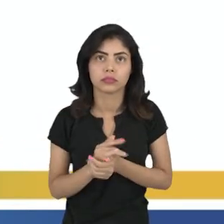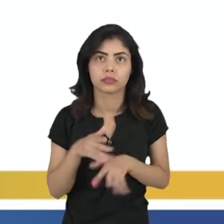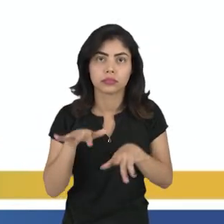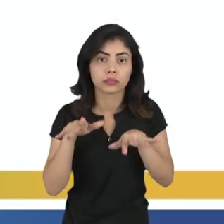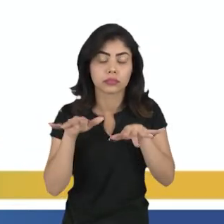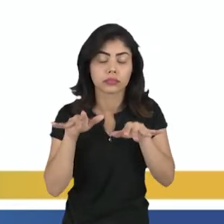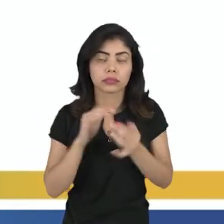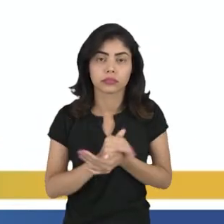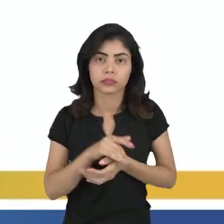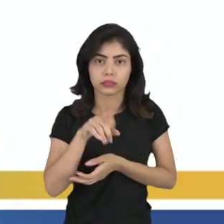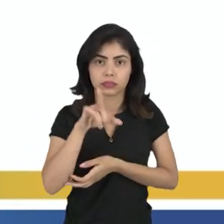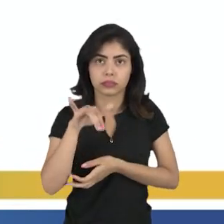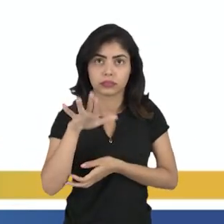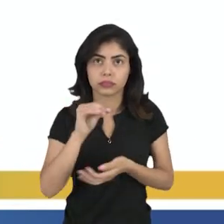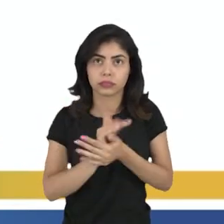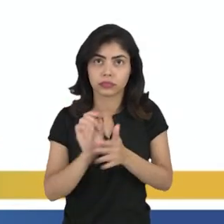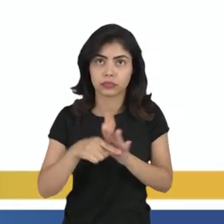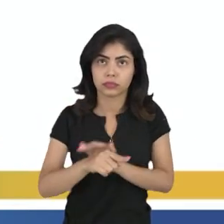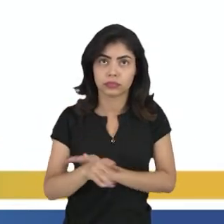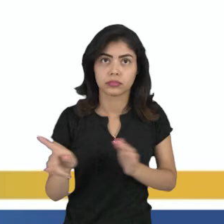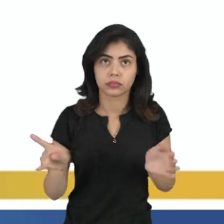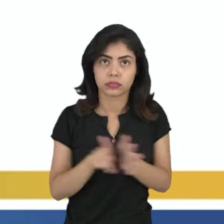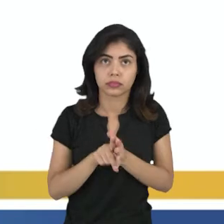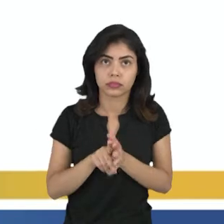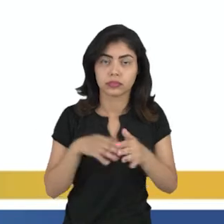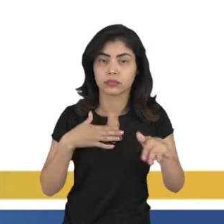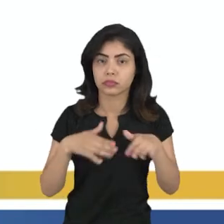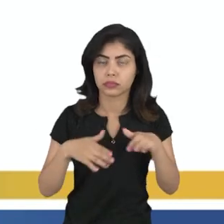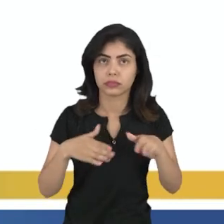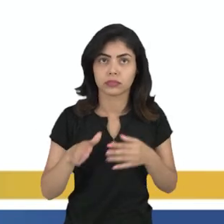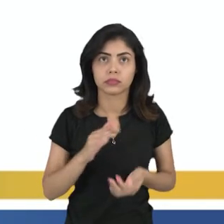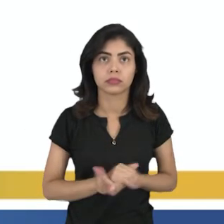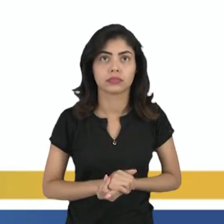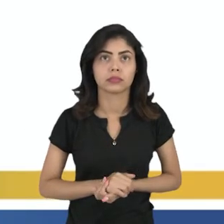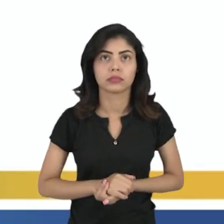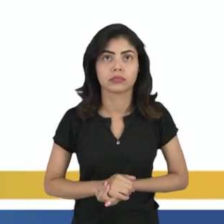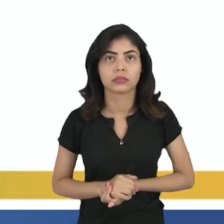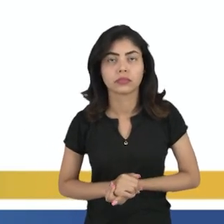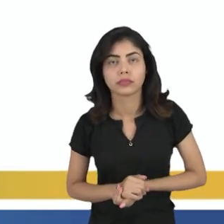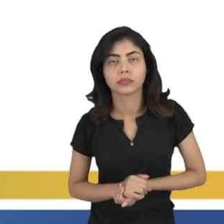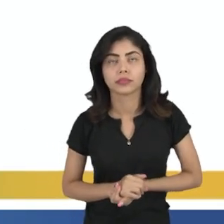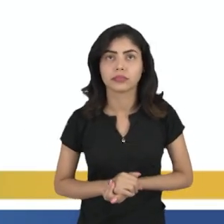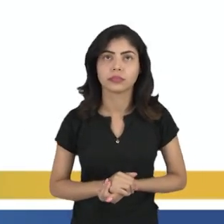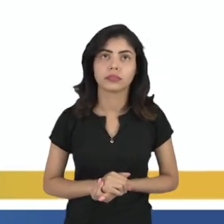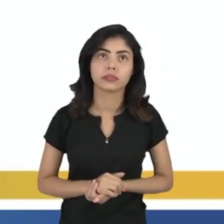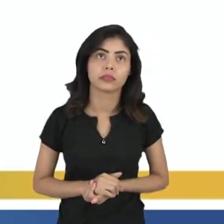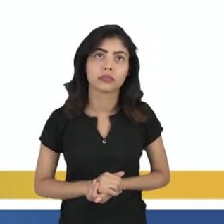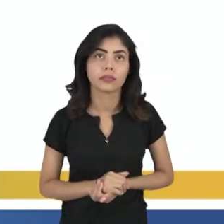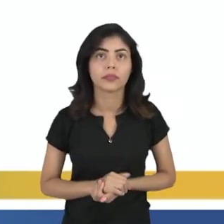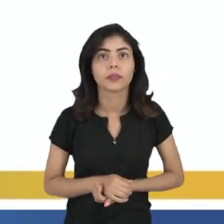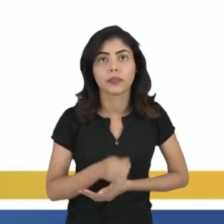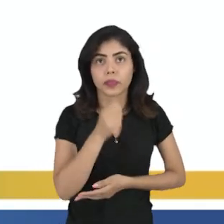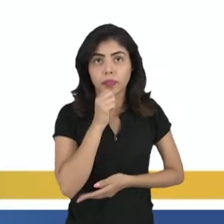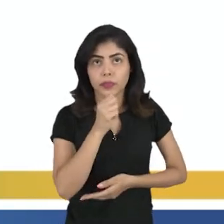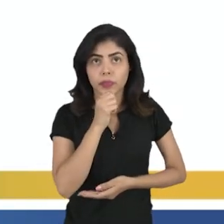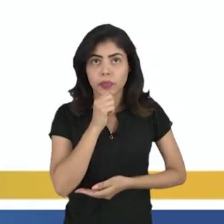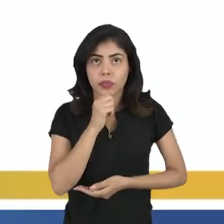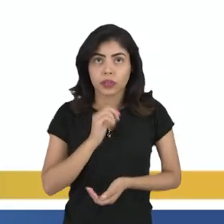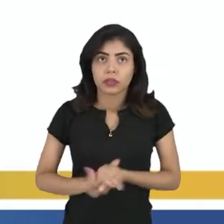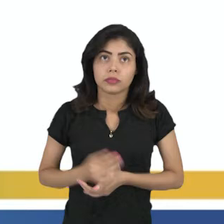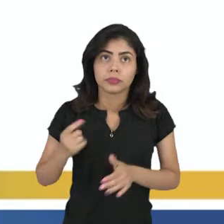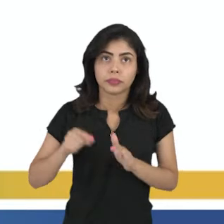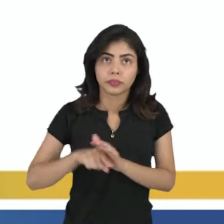cílios internamente e que vão garantir aí uma certa mobilidade também. E ainda sobre os